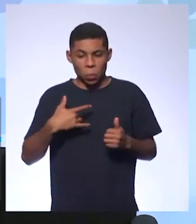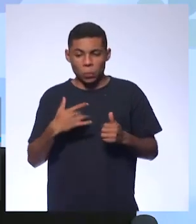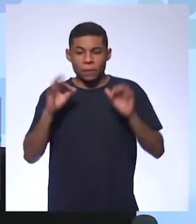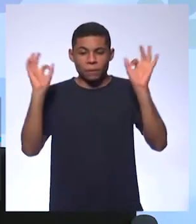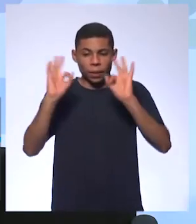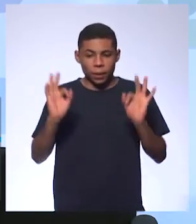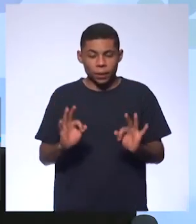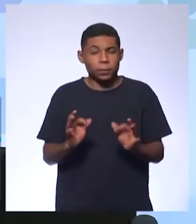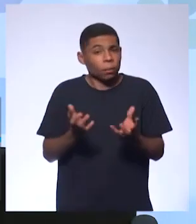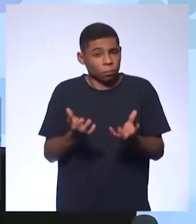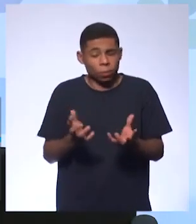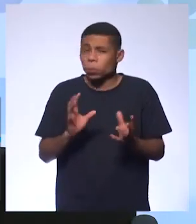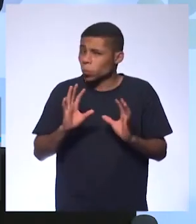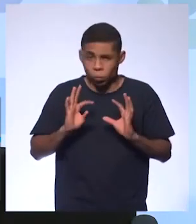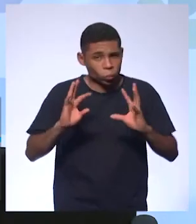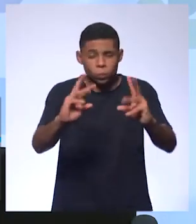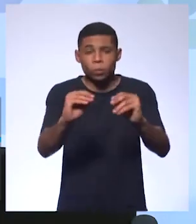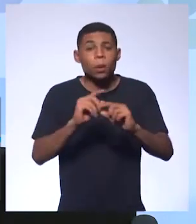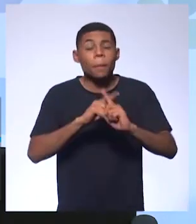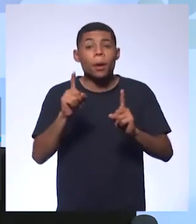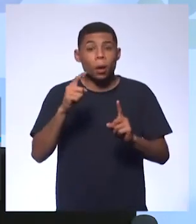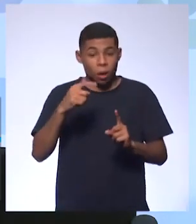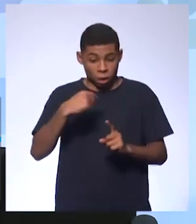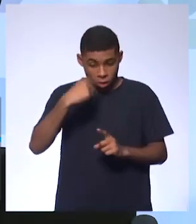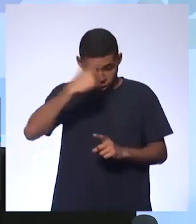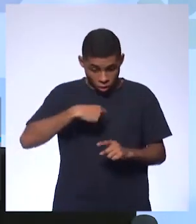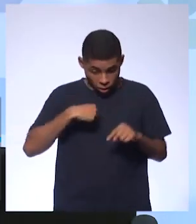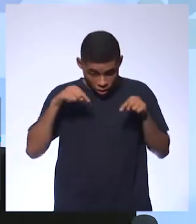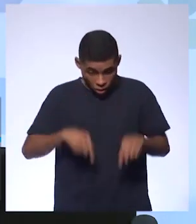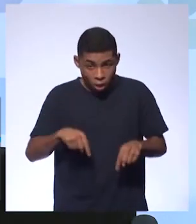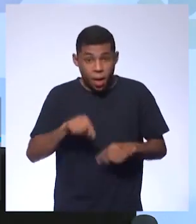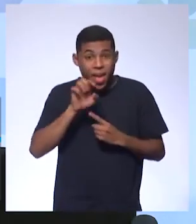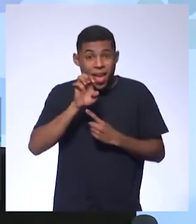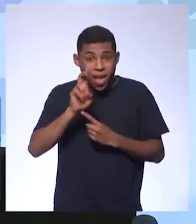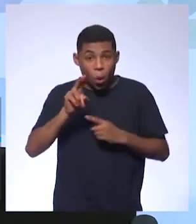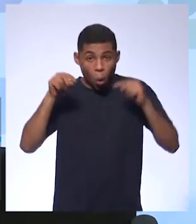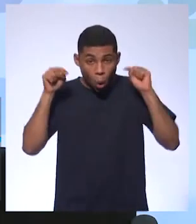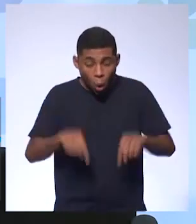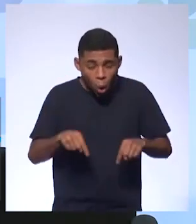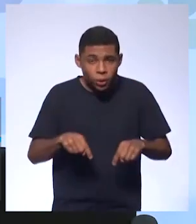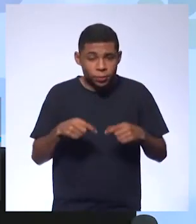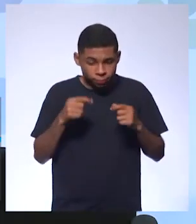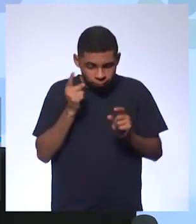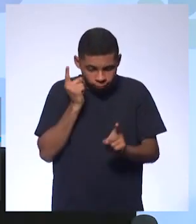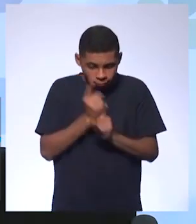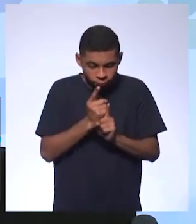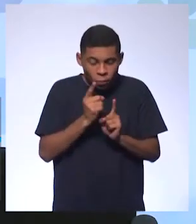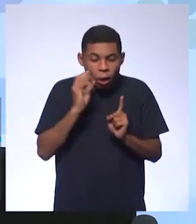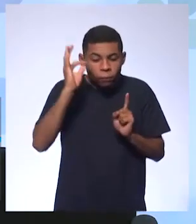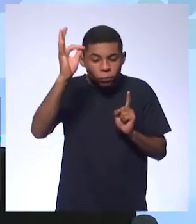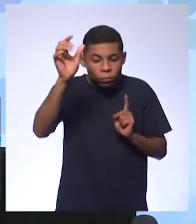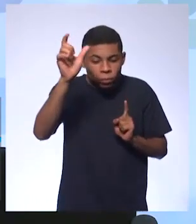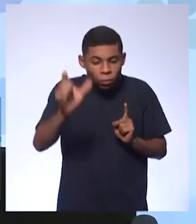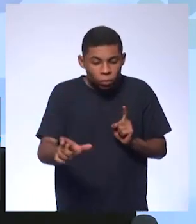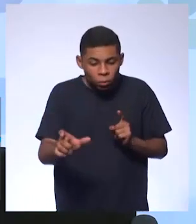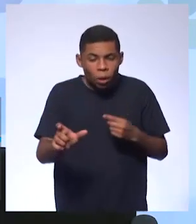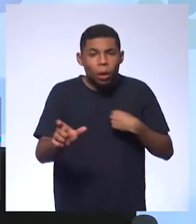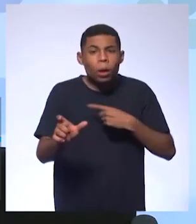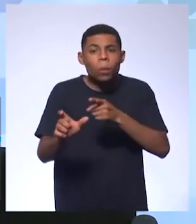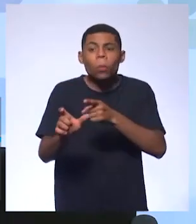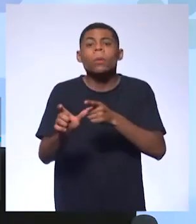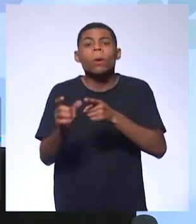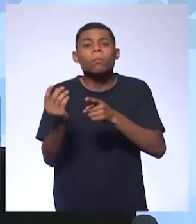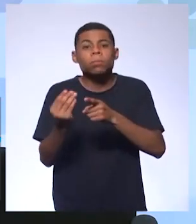saúde. Né? E, em algum momento, esse eu do hoje, esse eu de agora, irá se encontrar com o eu do futuro, porque o tempo vai